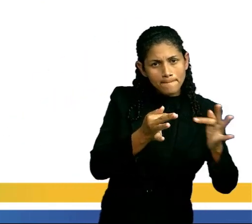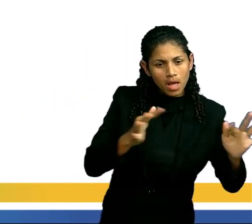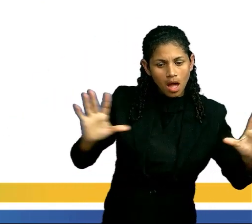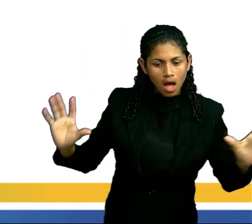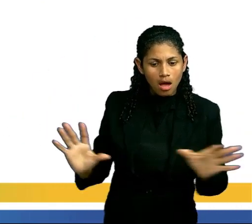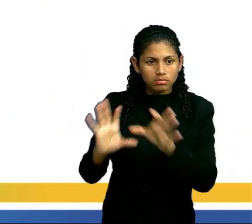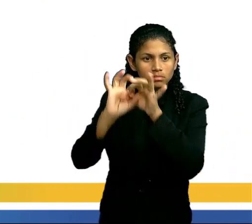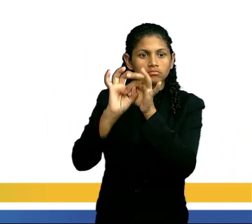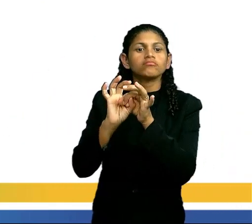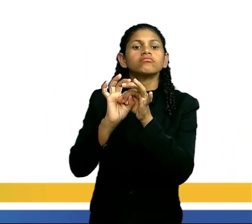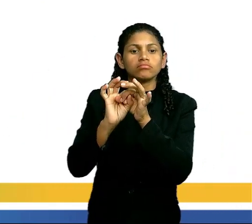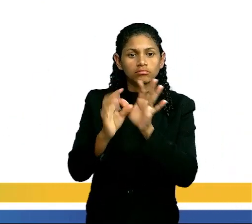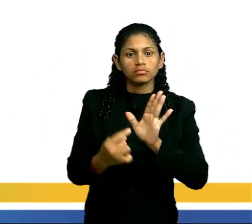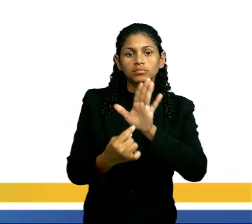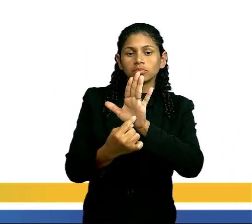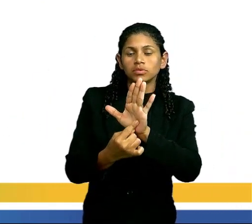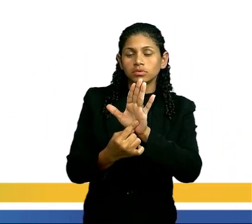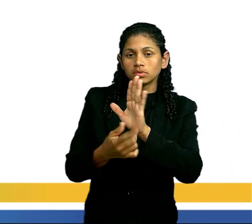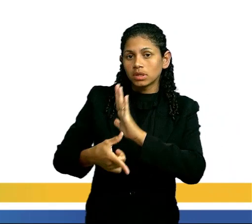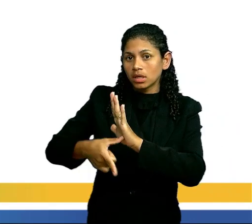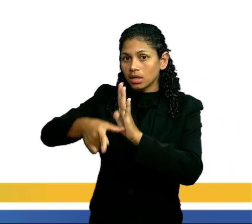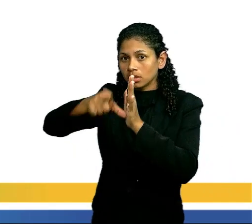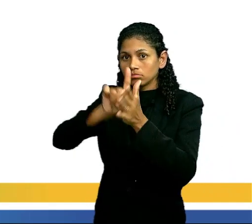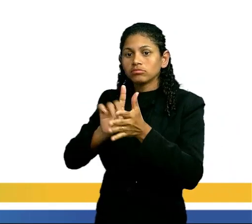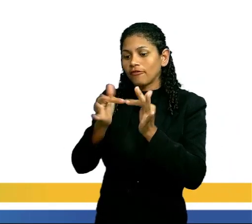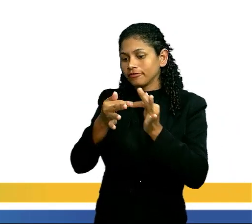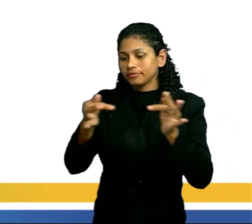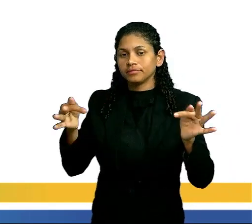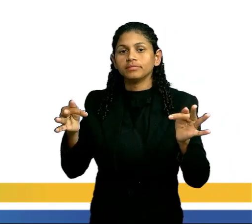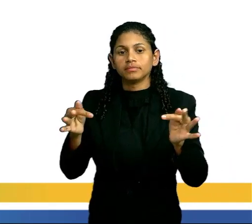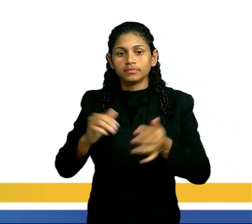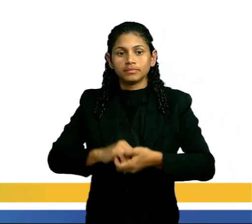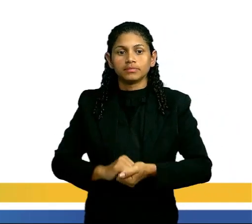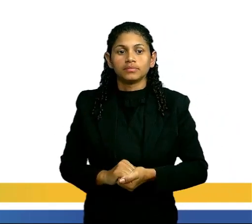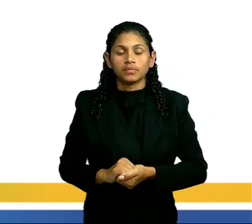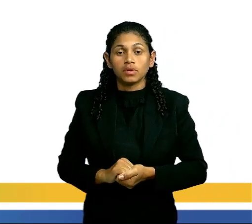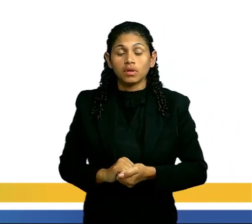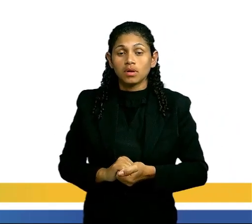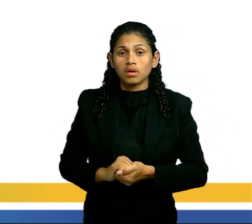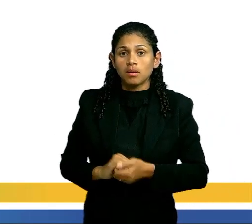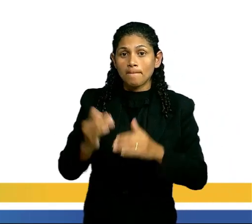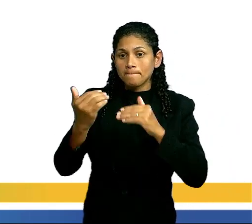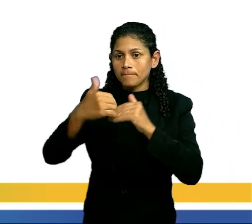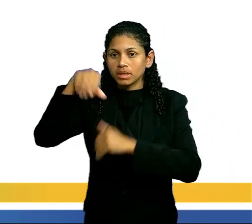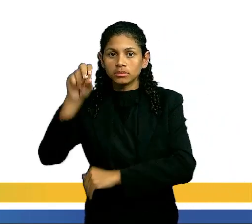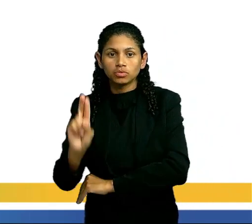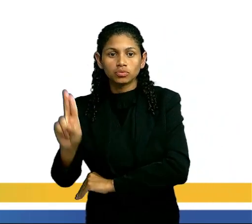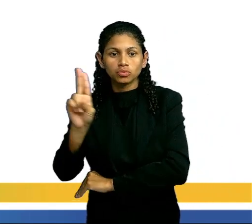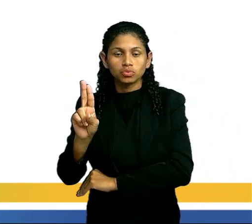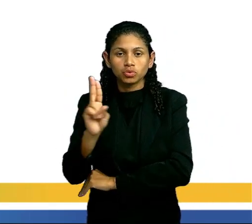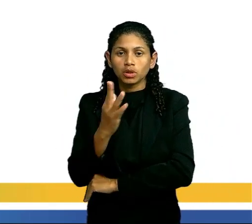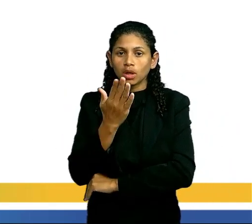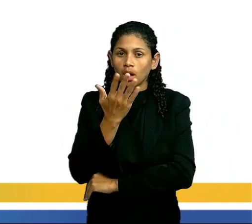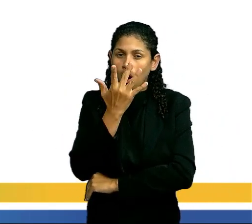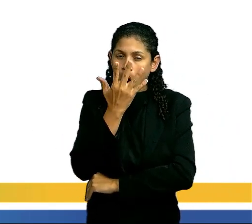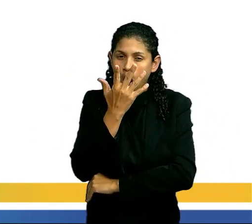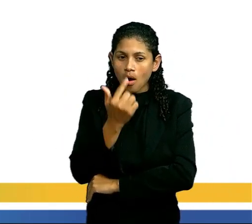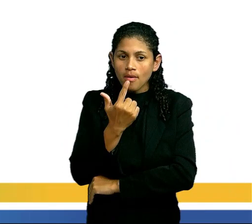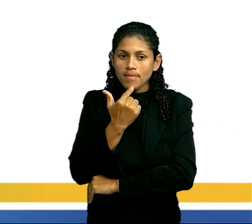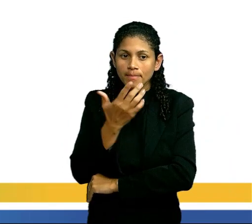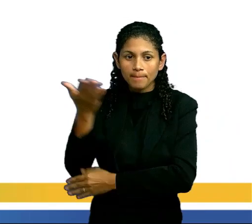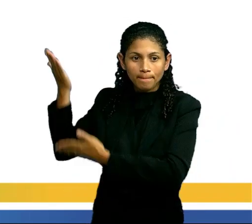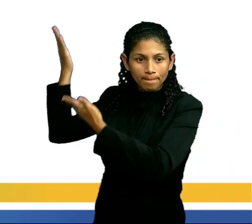que justifica a ideia contida nela. As mais utilizadas com esse intuito são que, porque,